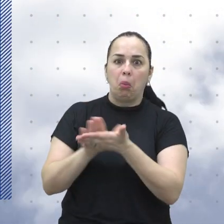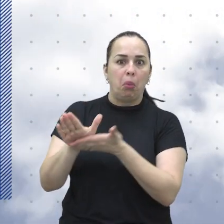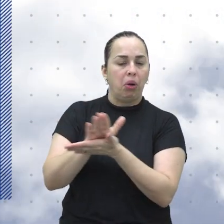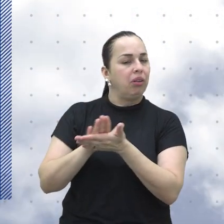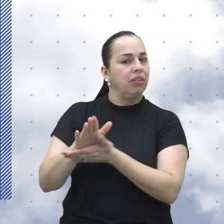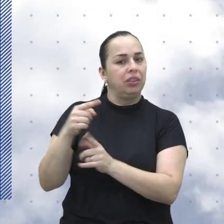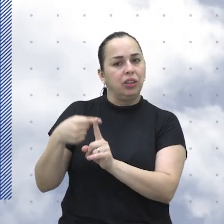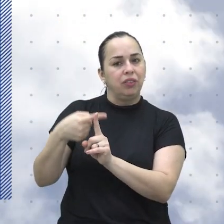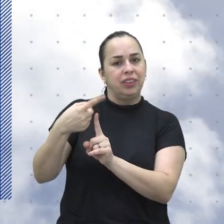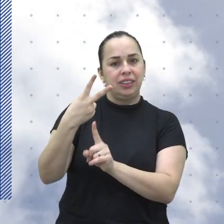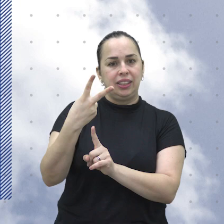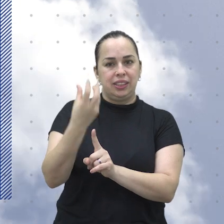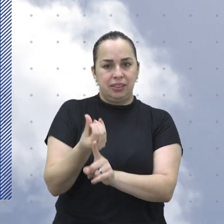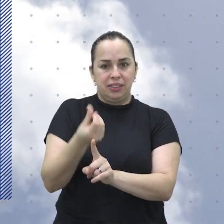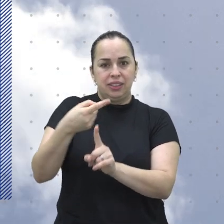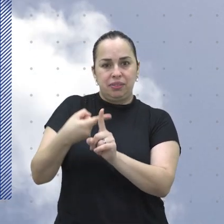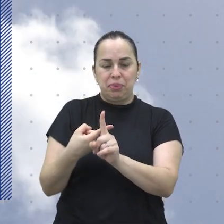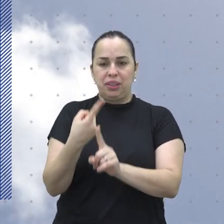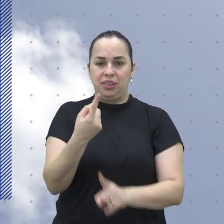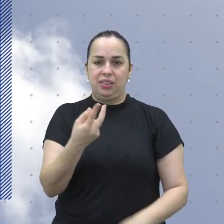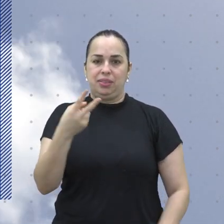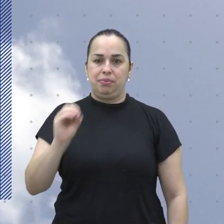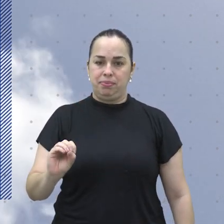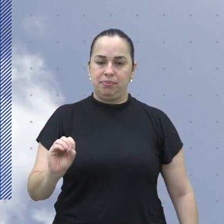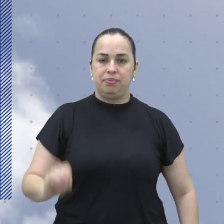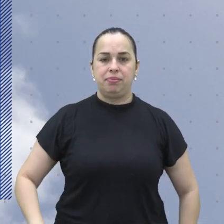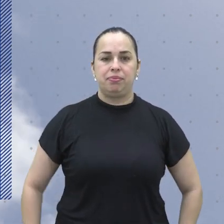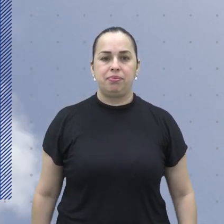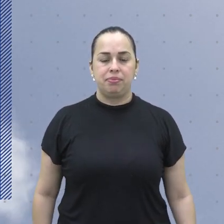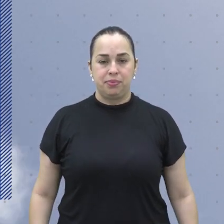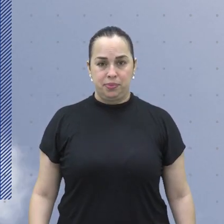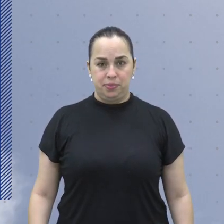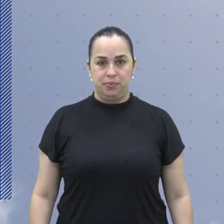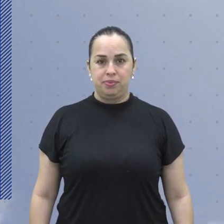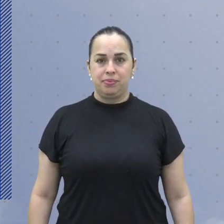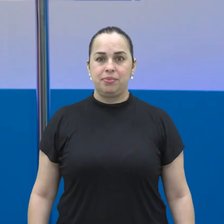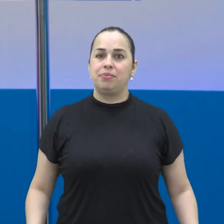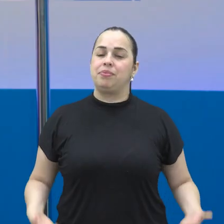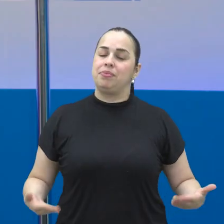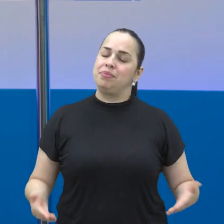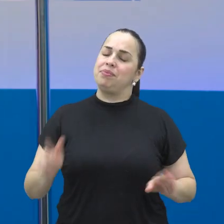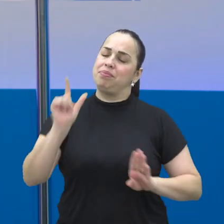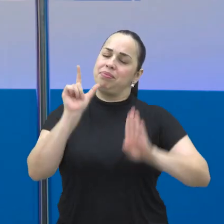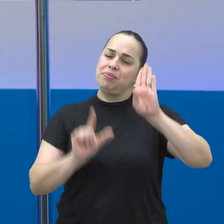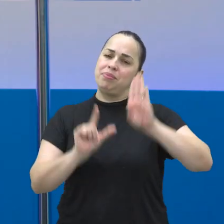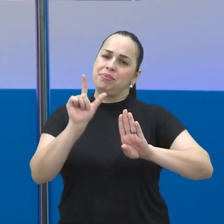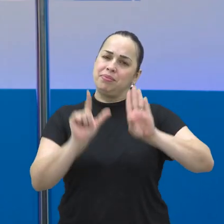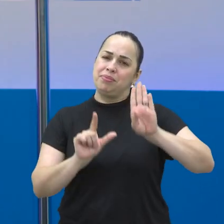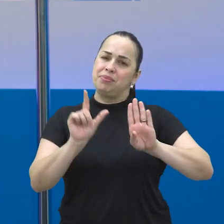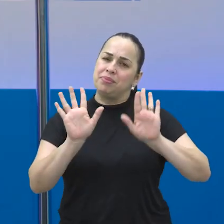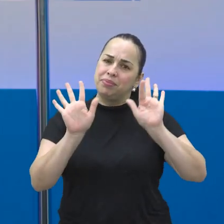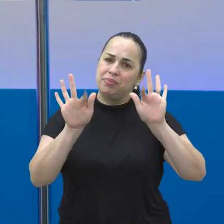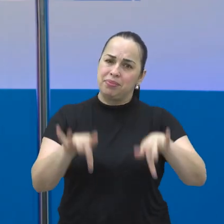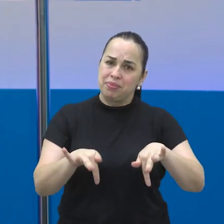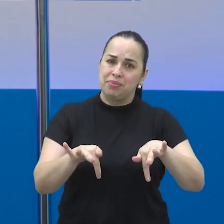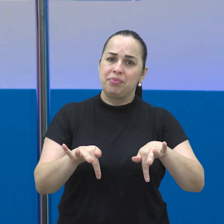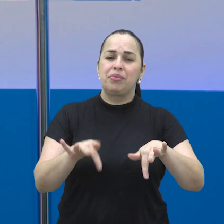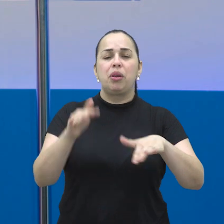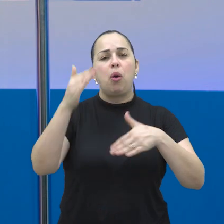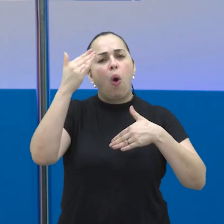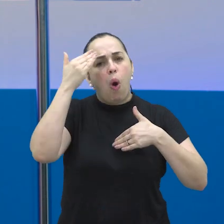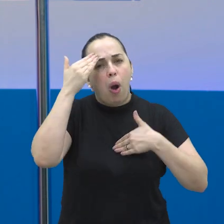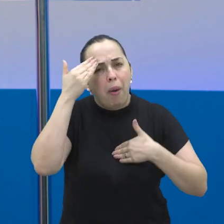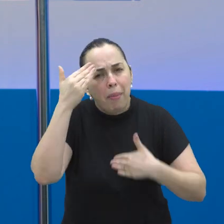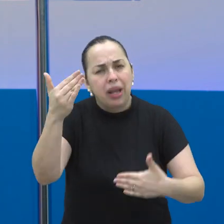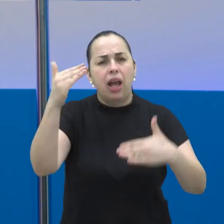A máxima esperada é de 26 e a mínima será de 20. O Boletim Legislativo de hoje fica por aqui.